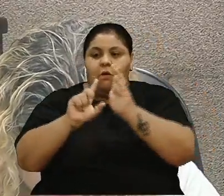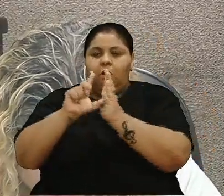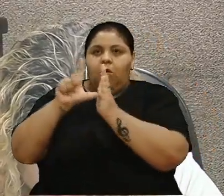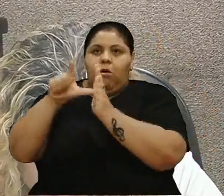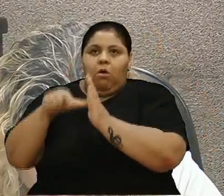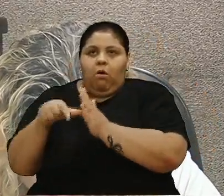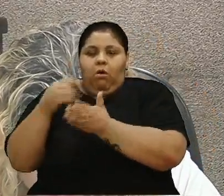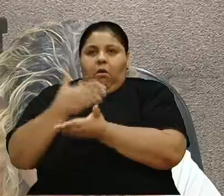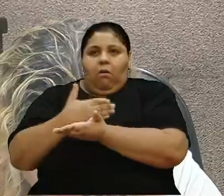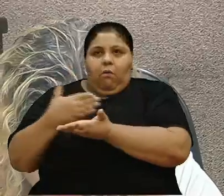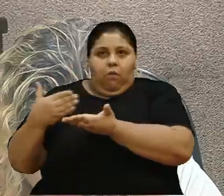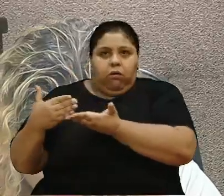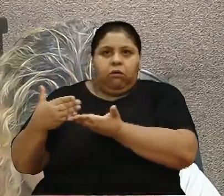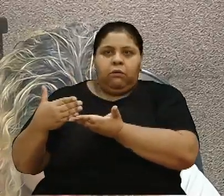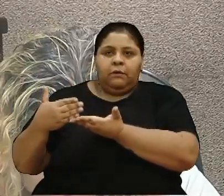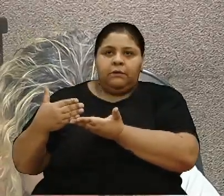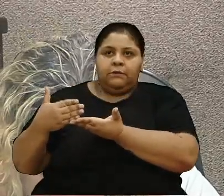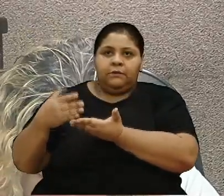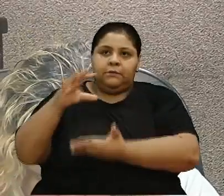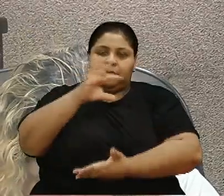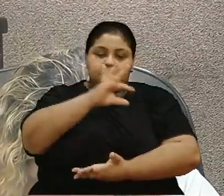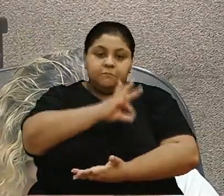depois começar, talvez, ganhar dinheiro.